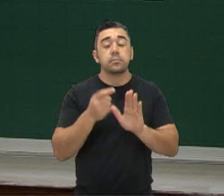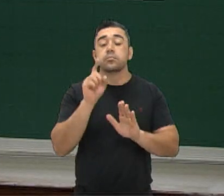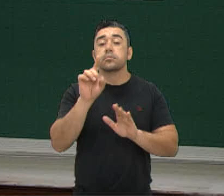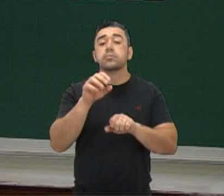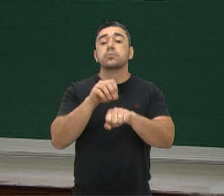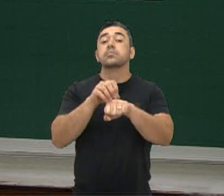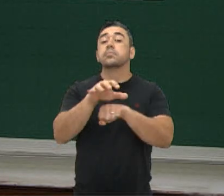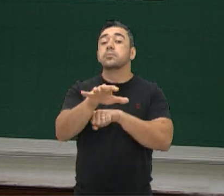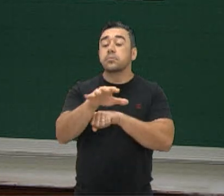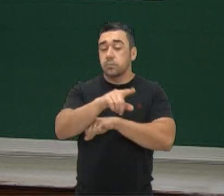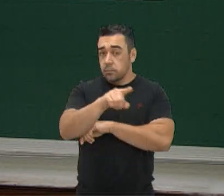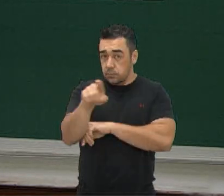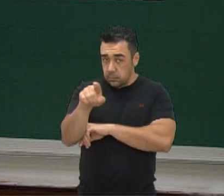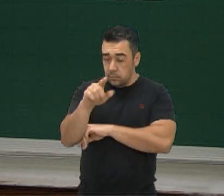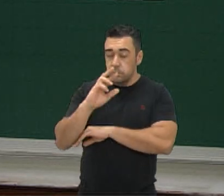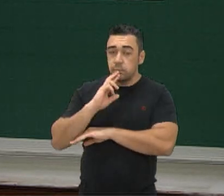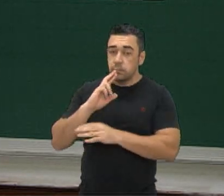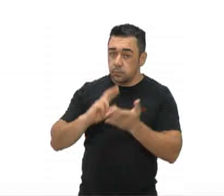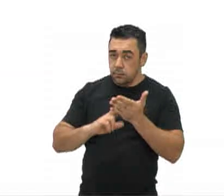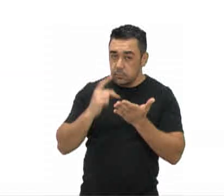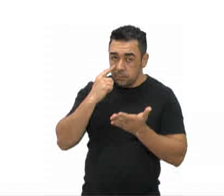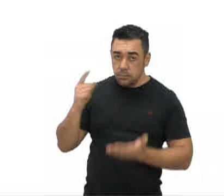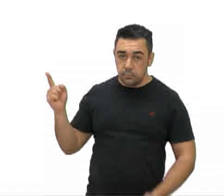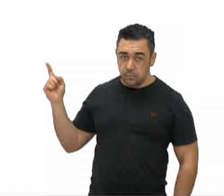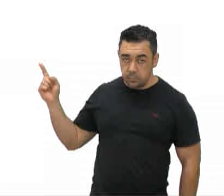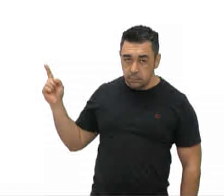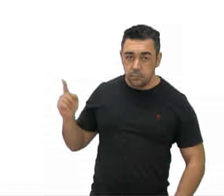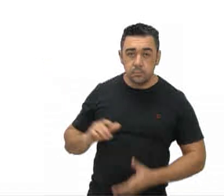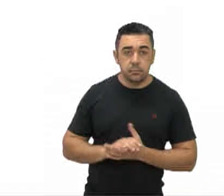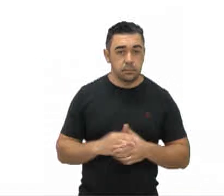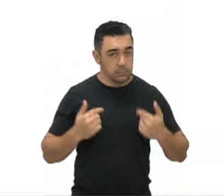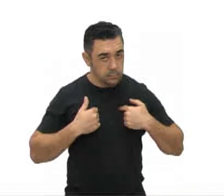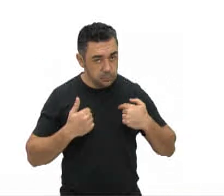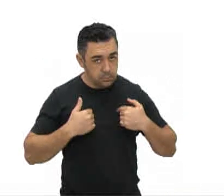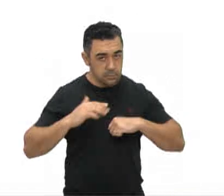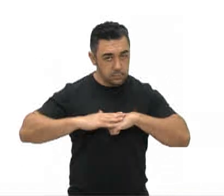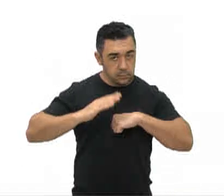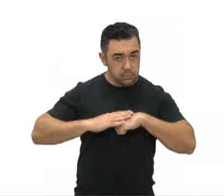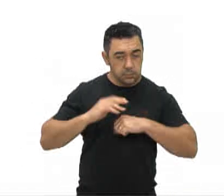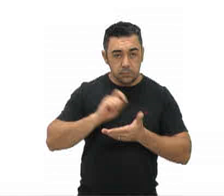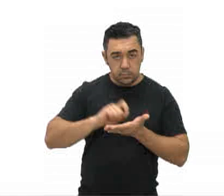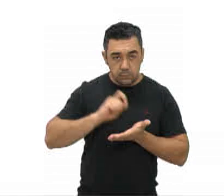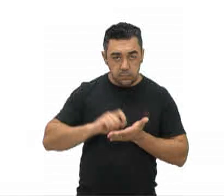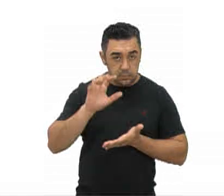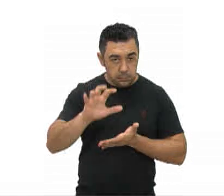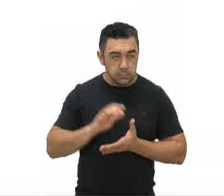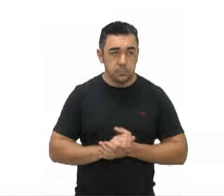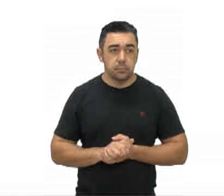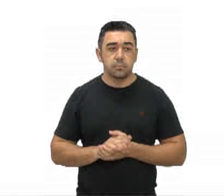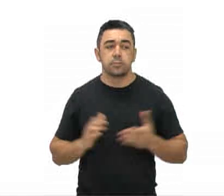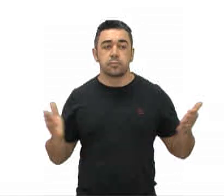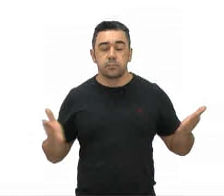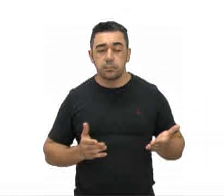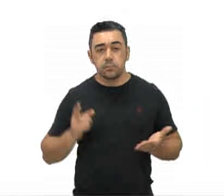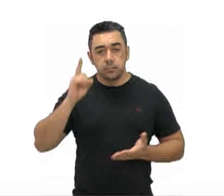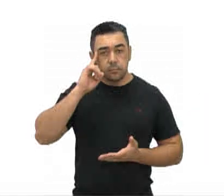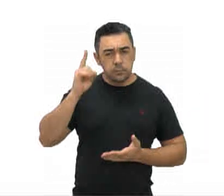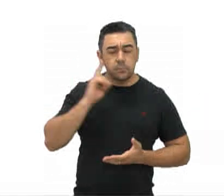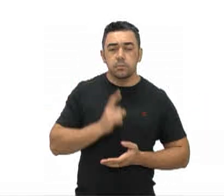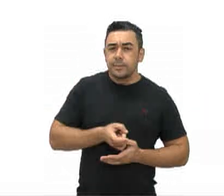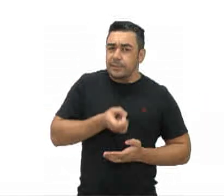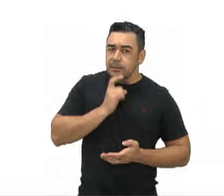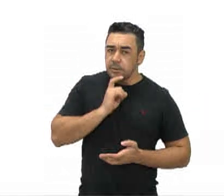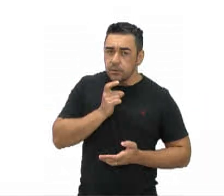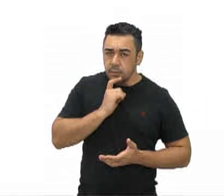uma possibilidade de resposta, tá? Então, eu, professora, escrevi o seguinte: hoje será um dia muito